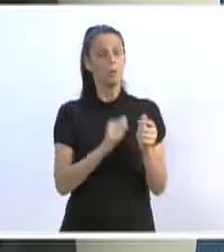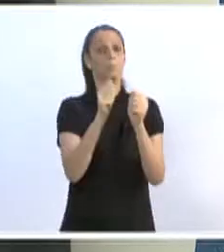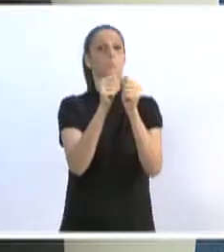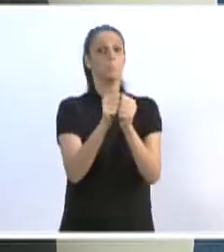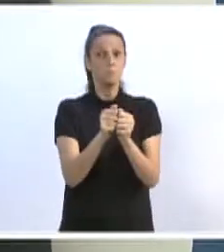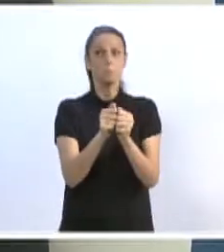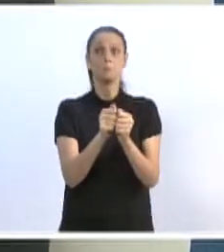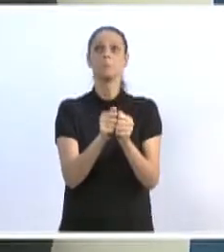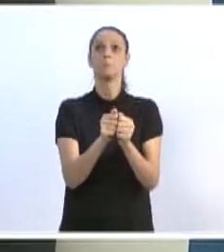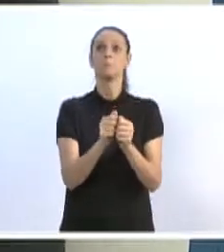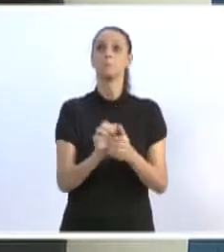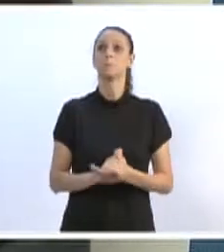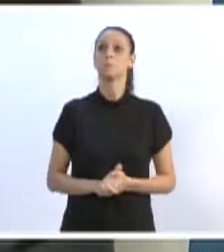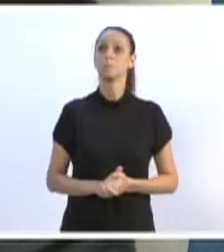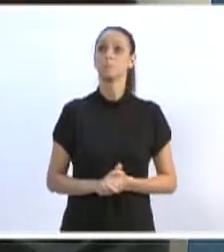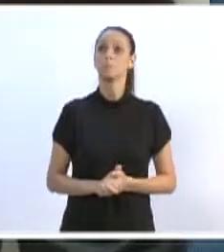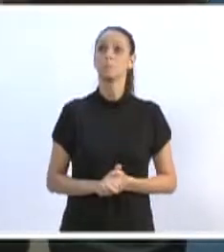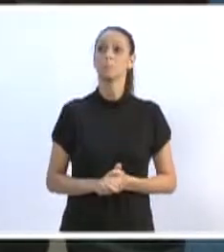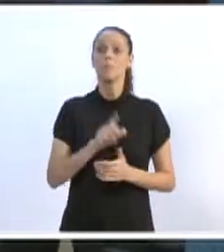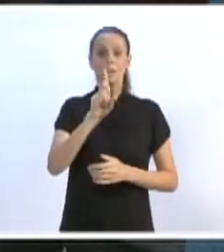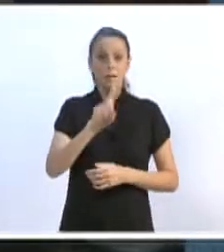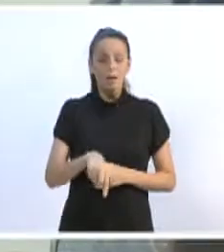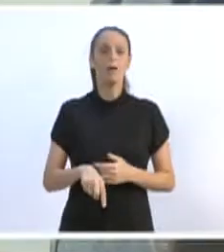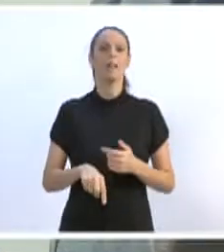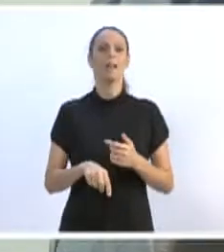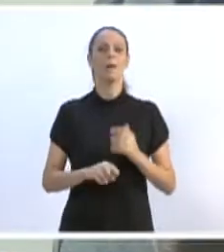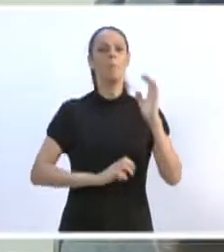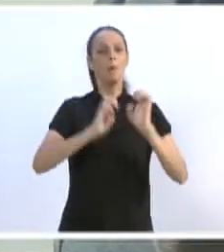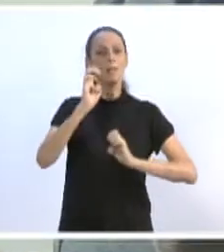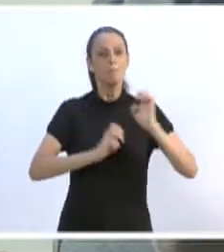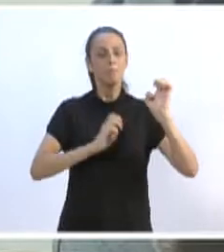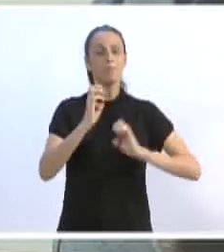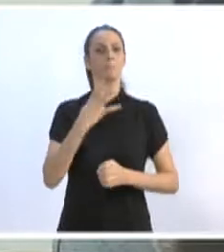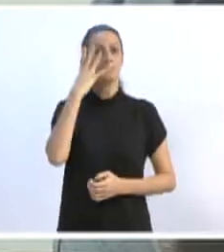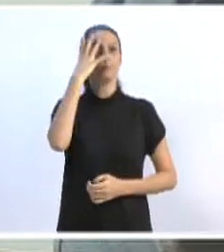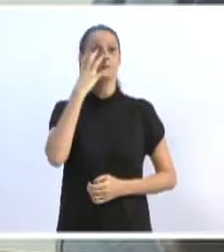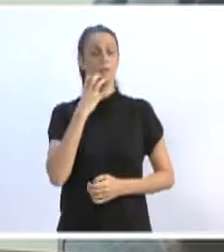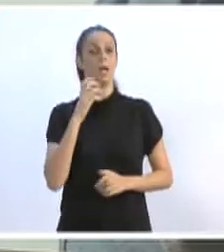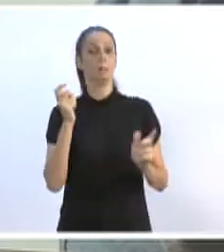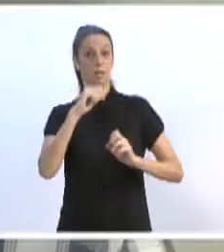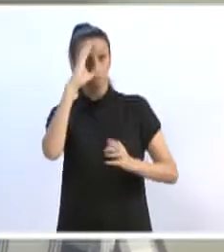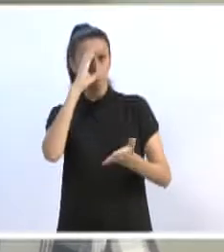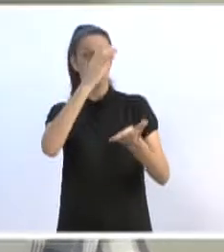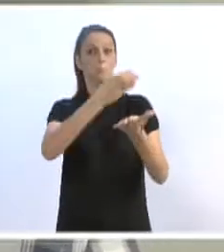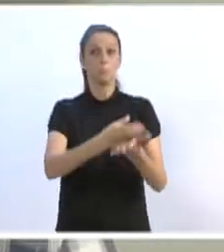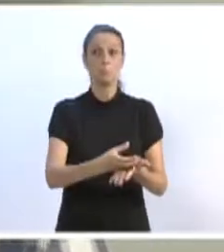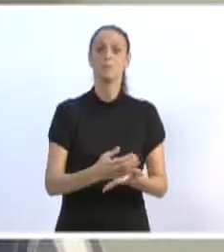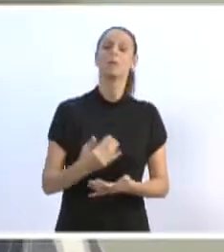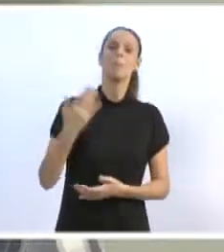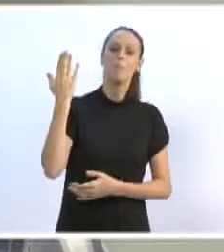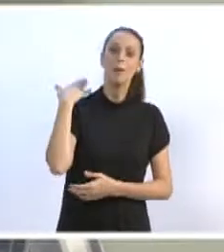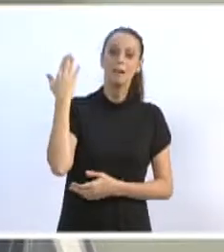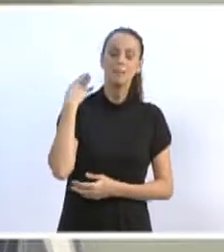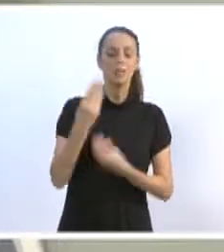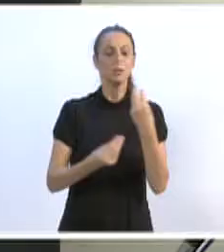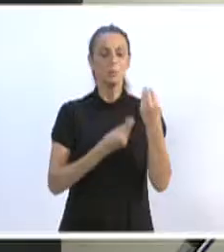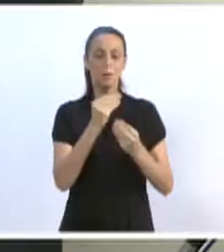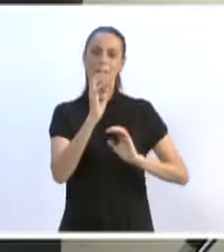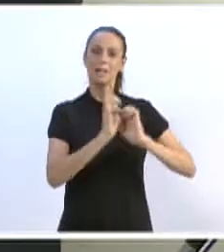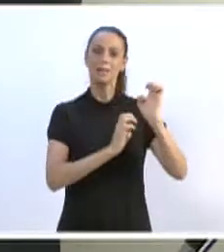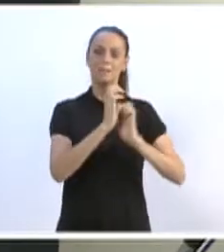Estive então com o Avelino Lombardi, o pai e o filho, e com o funcionário que está desde o início da empresa,